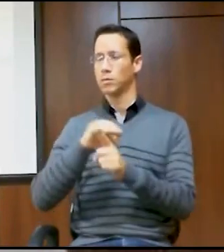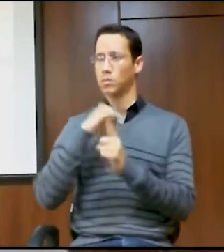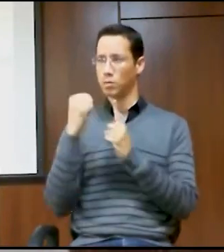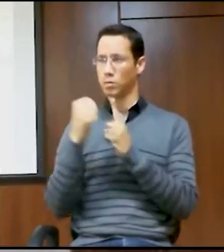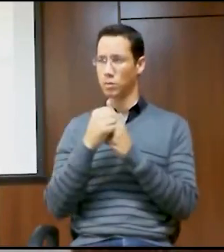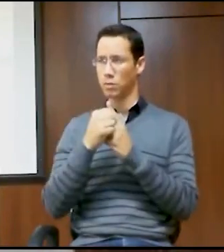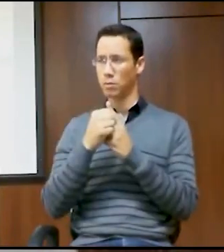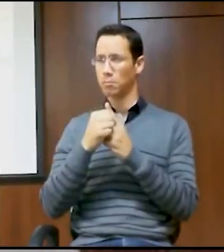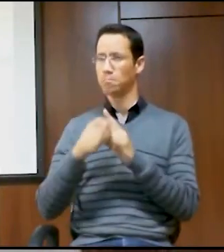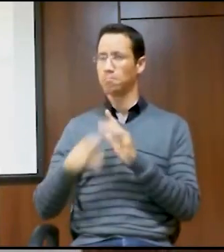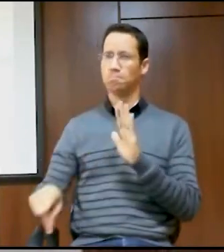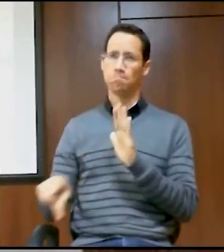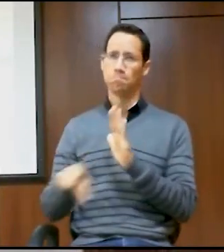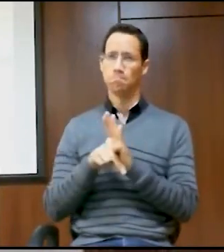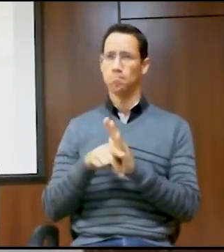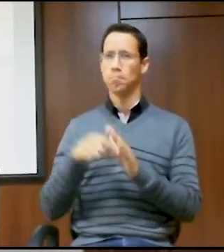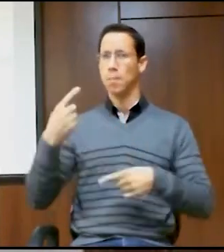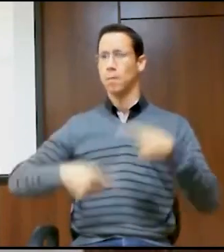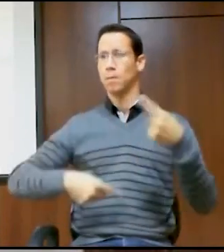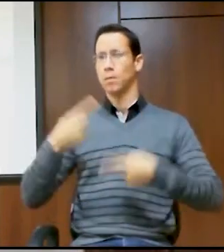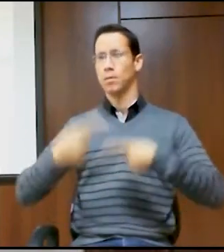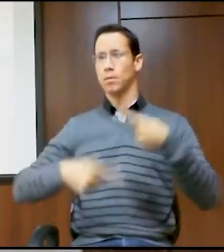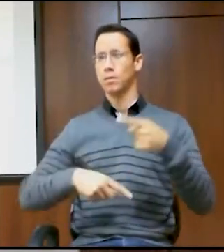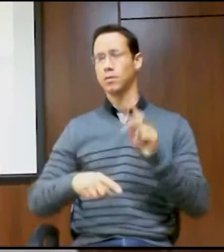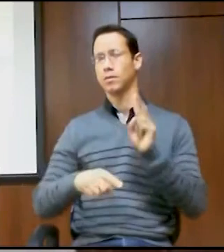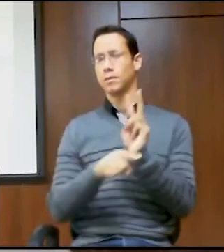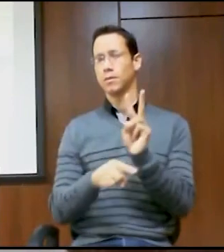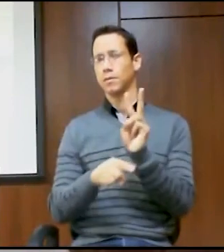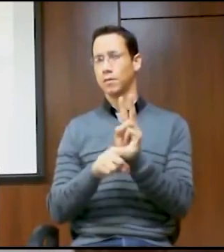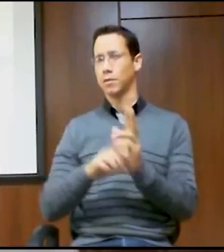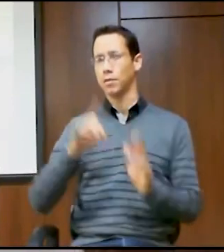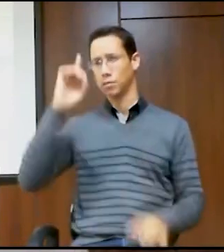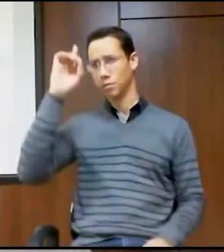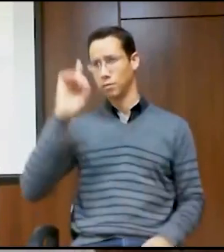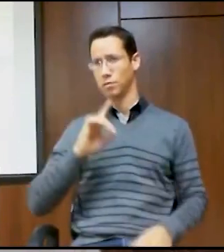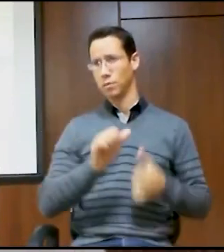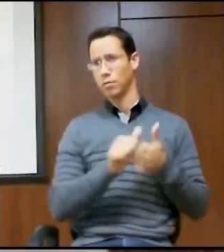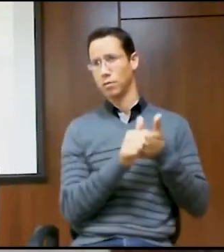dessa política que defende direitos, que acompanha a